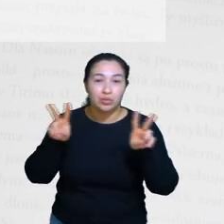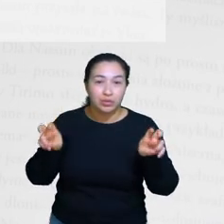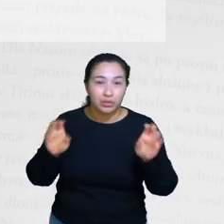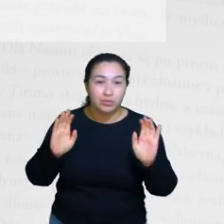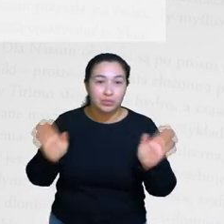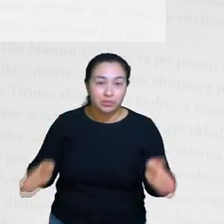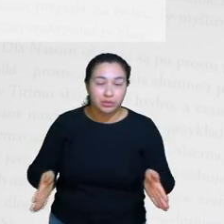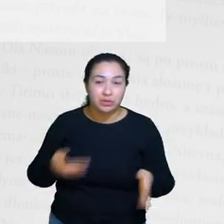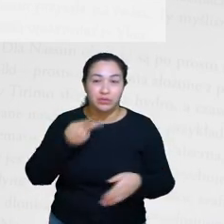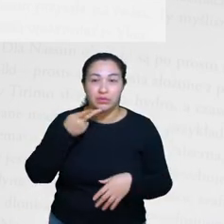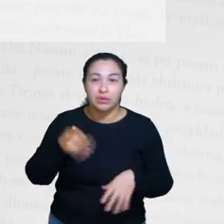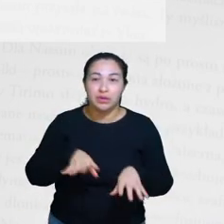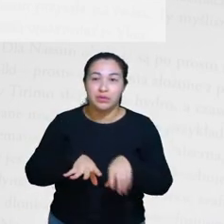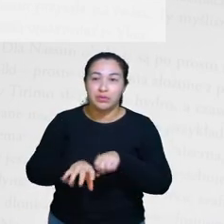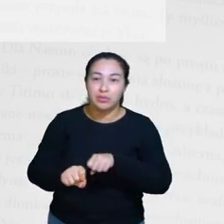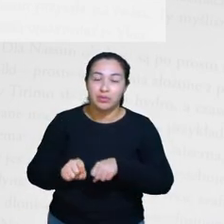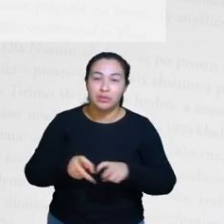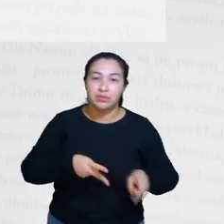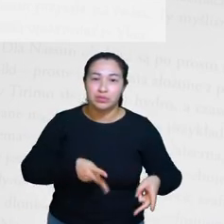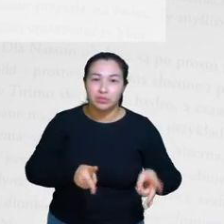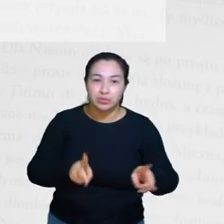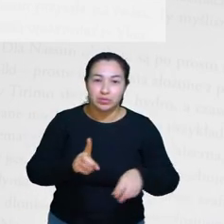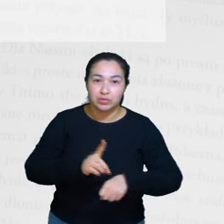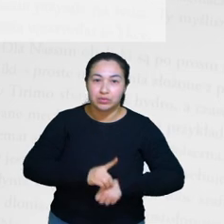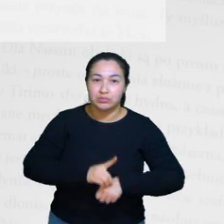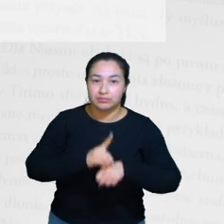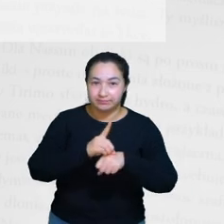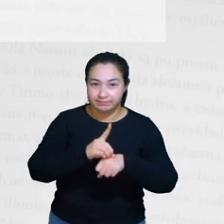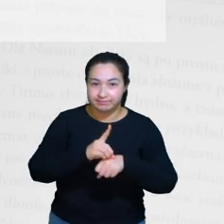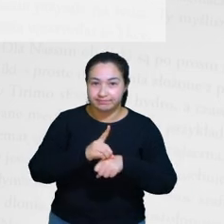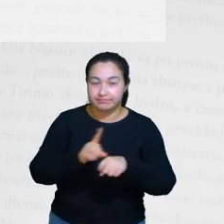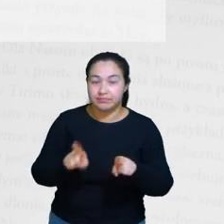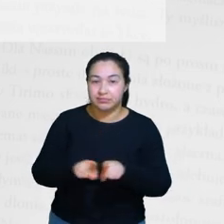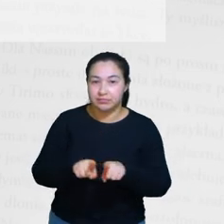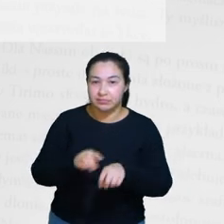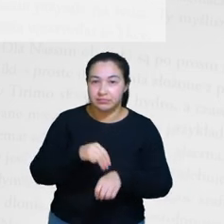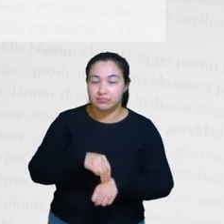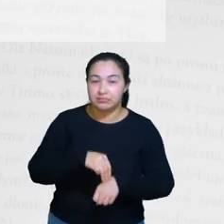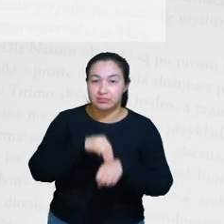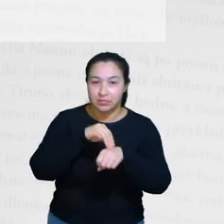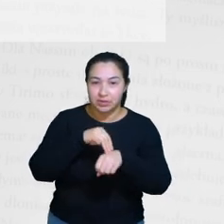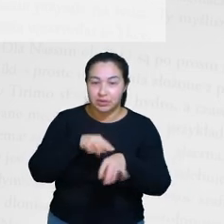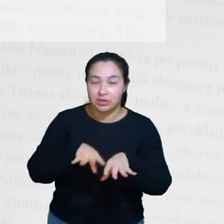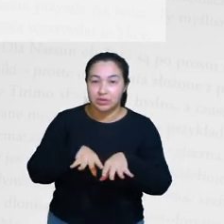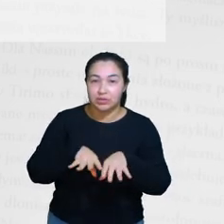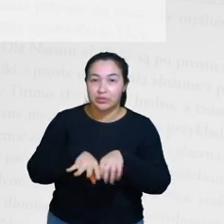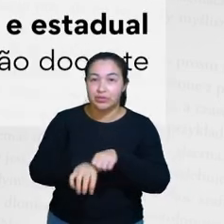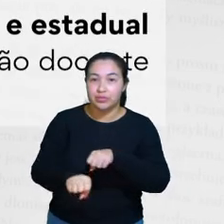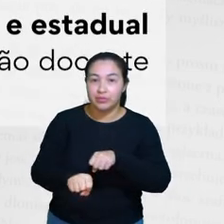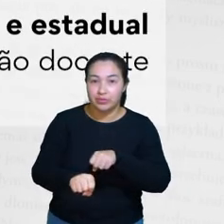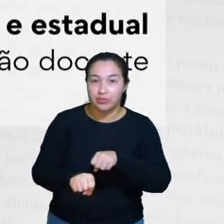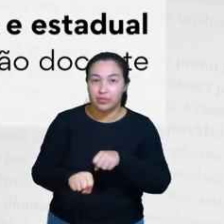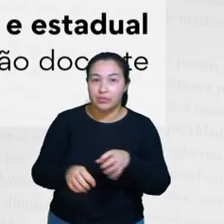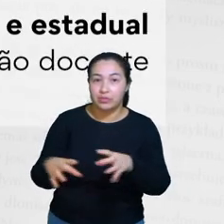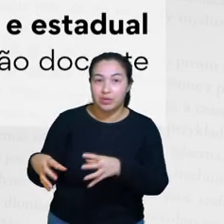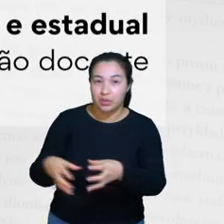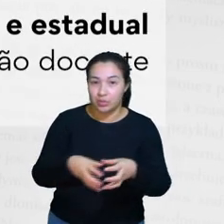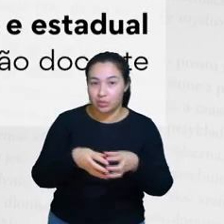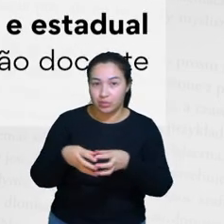formação continuada em mestrado doutorado né a gente já citei o exemplo da possibilidade de formarmos uma grande